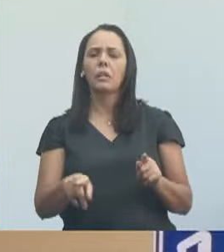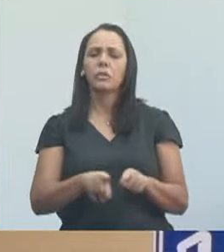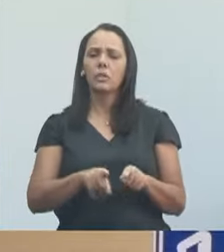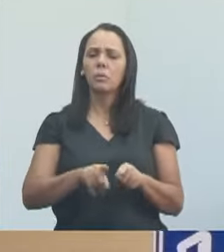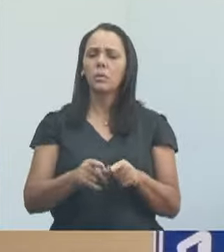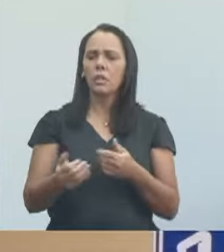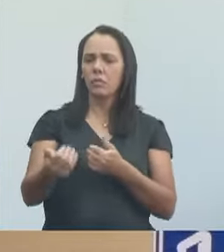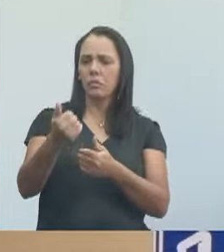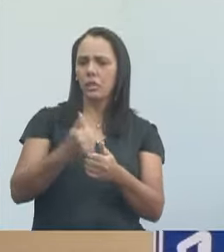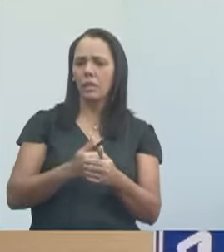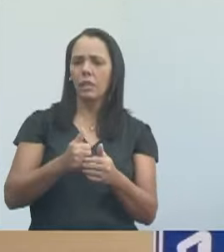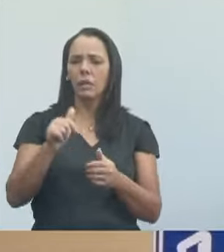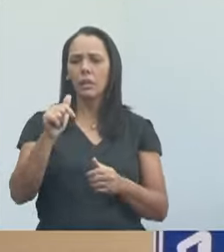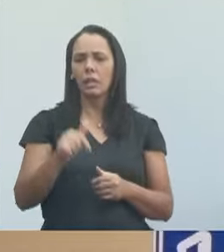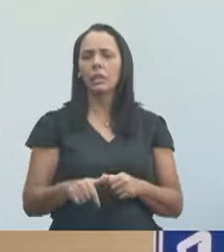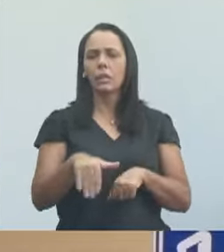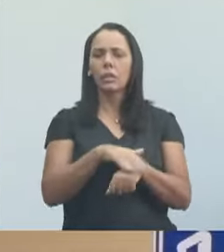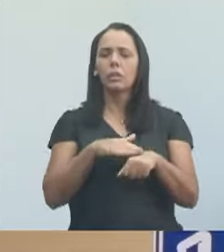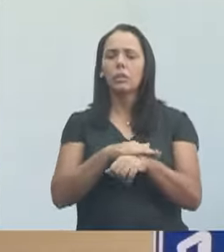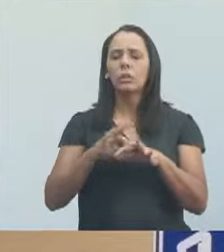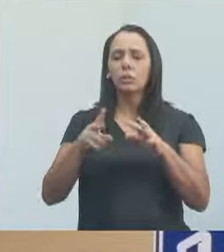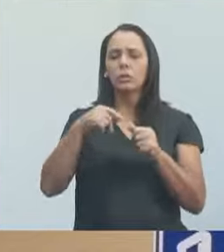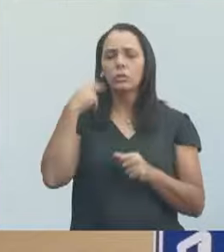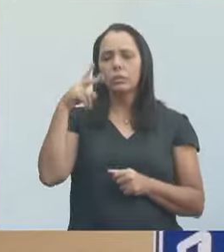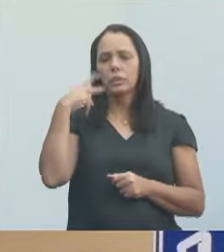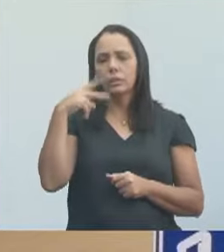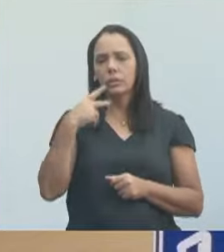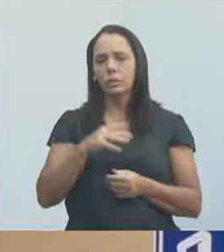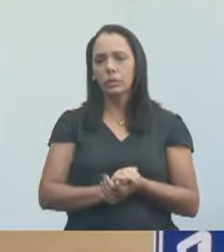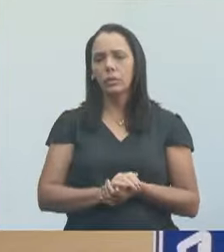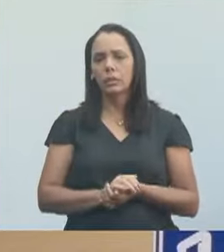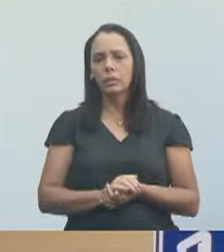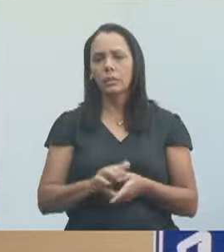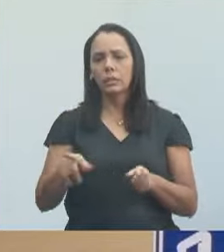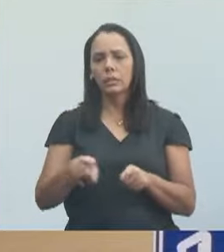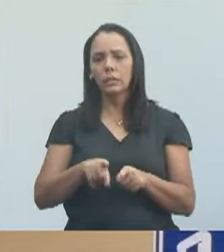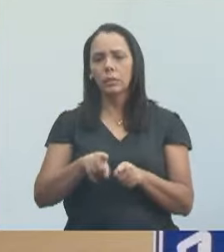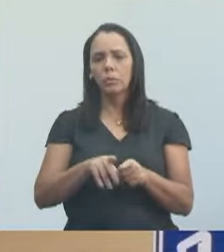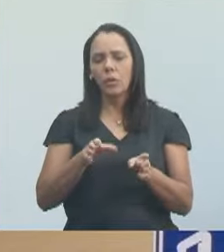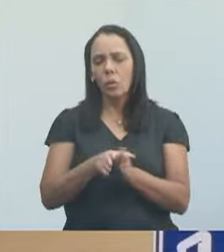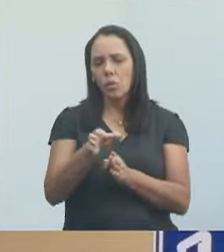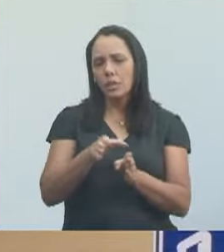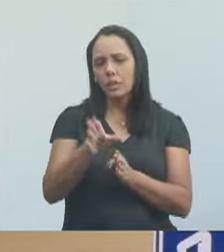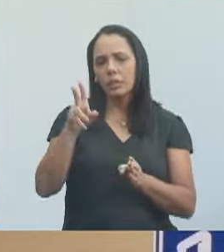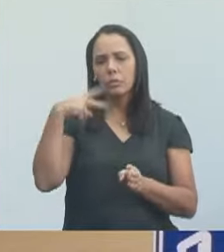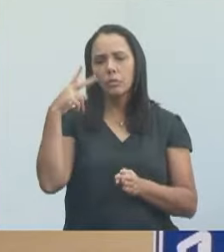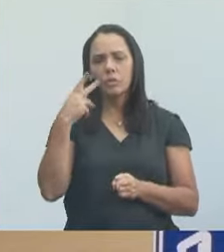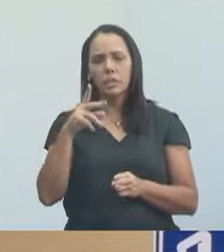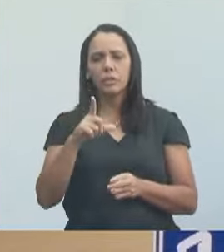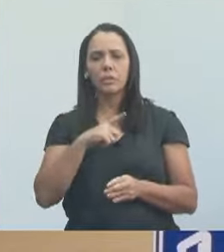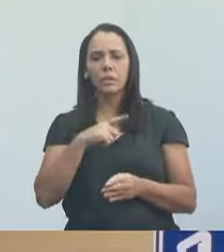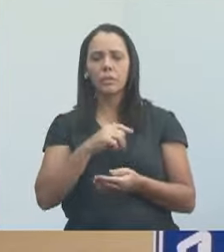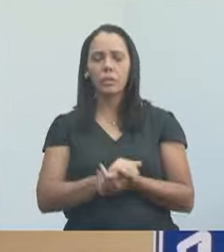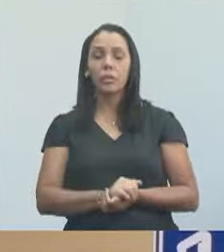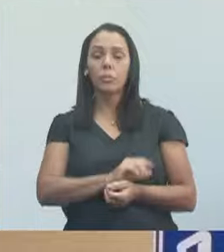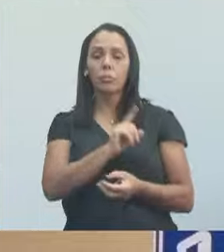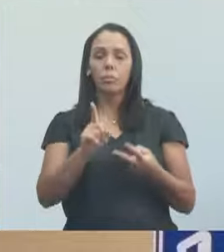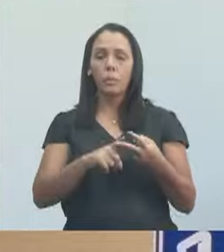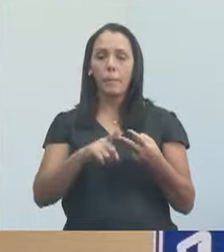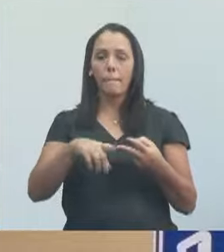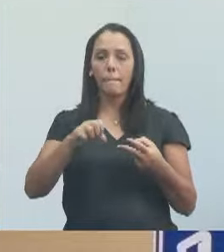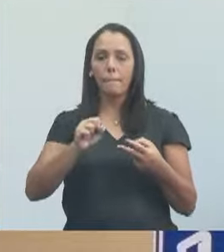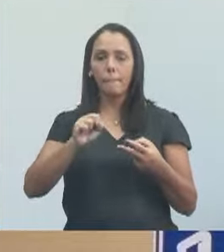no plenário, né, conversou com todos os vereadores, parece que ela foi até orientada por vereador, né, o que ela deveria ter que fazer, tá bom? Essa aqui é a Selma, tá